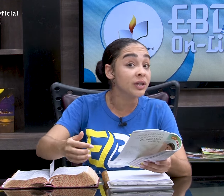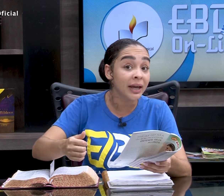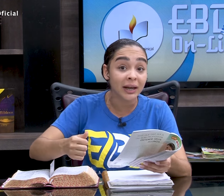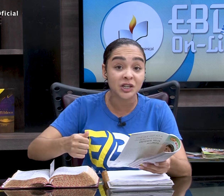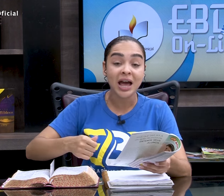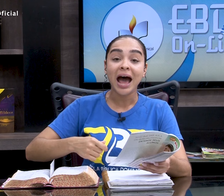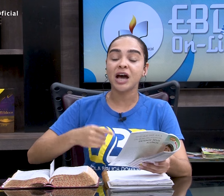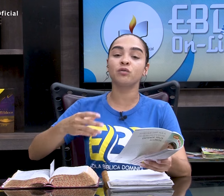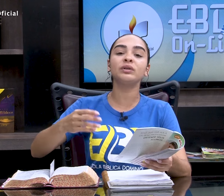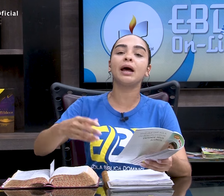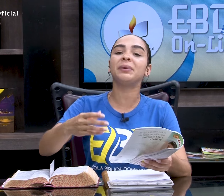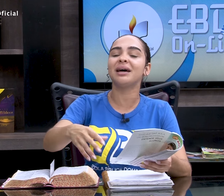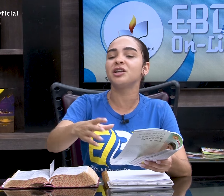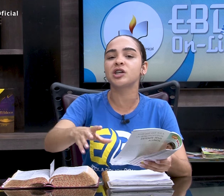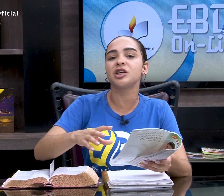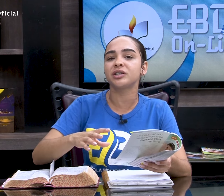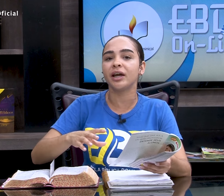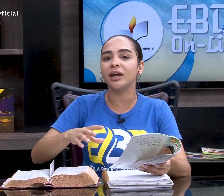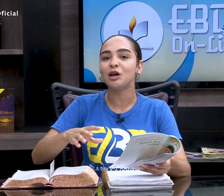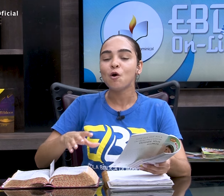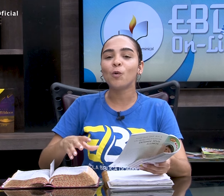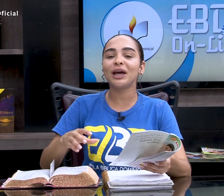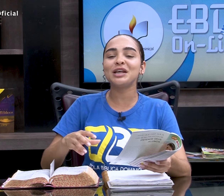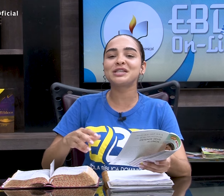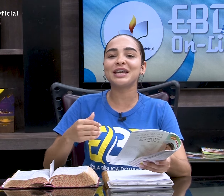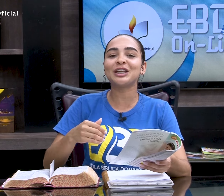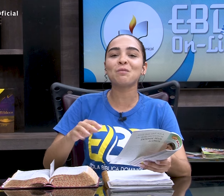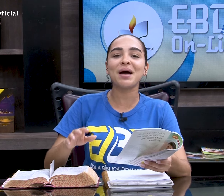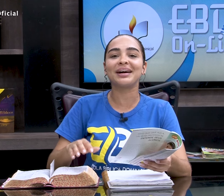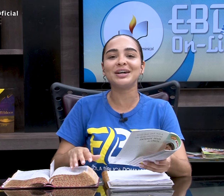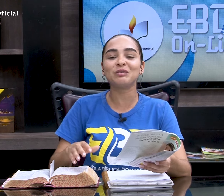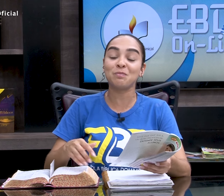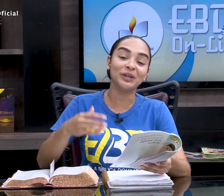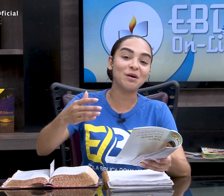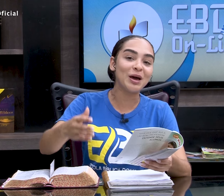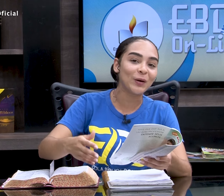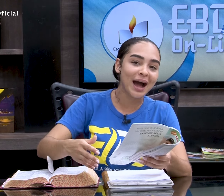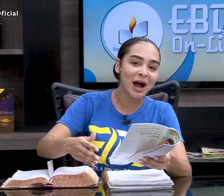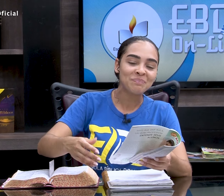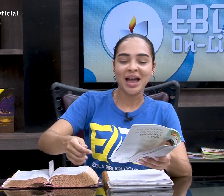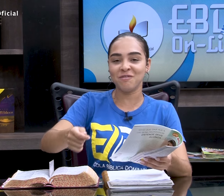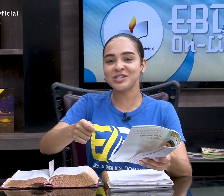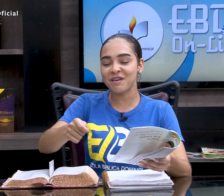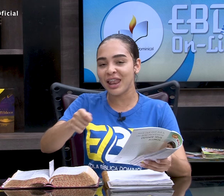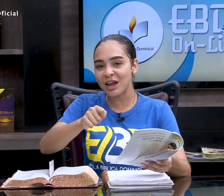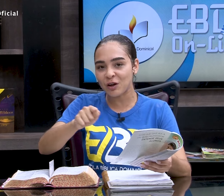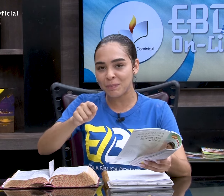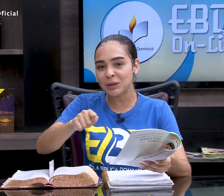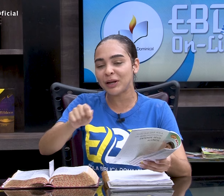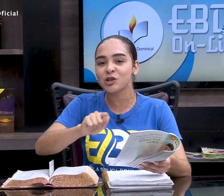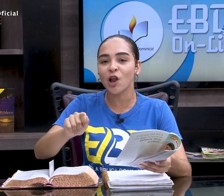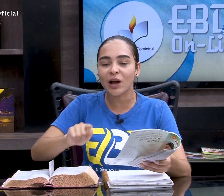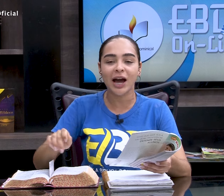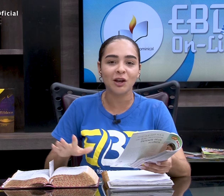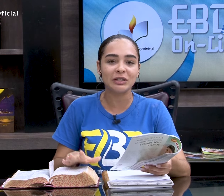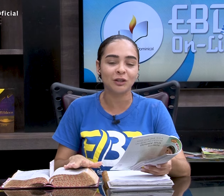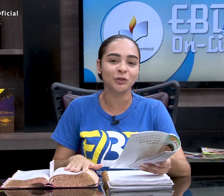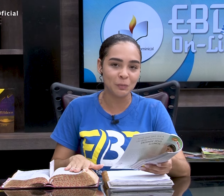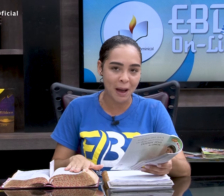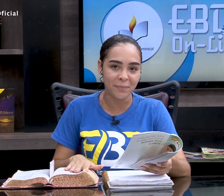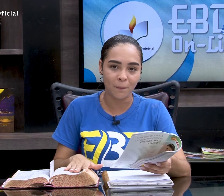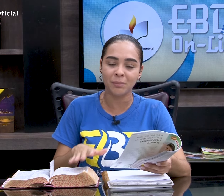os erros deles as vulnerabilidades que eles têm o que eles sentem que estão pecando que poderiam melhorar aí você vai lá e pede para eles colocar